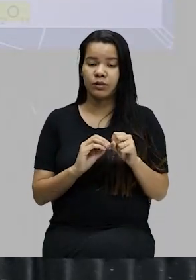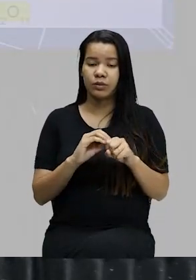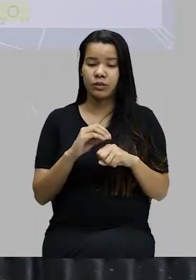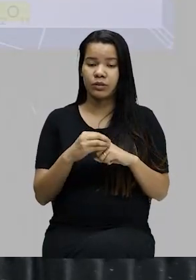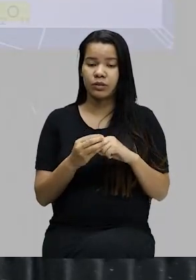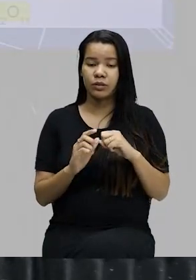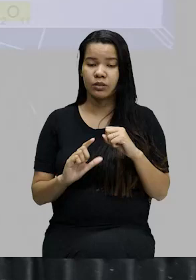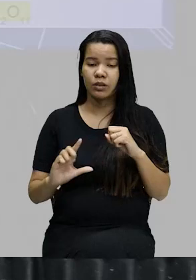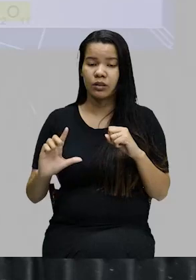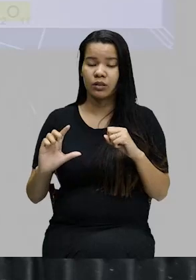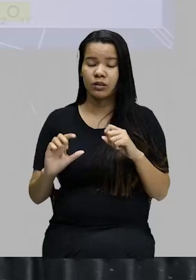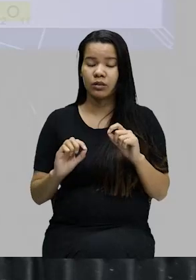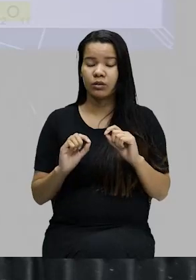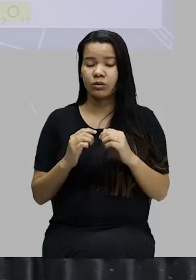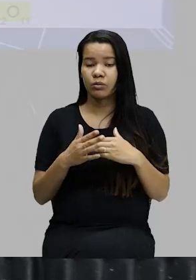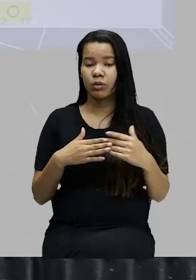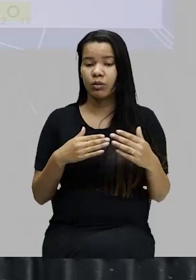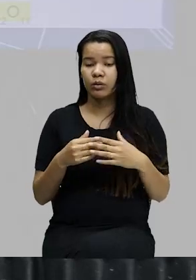substância